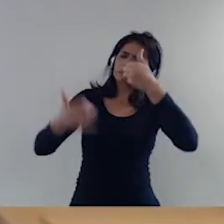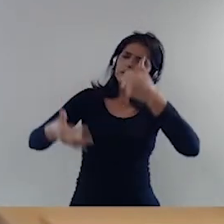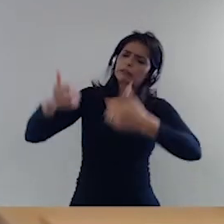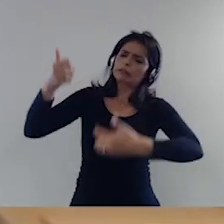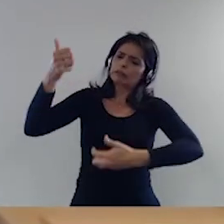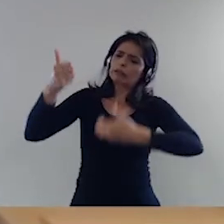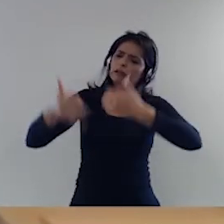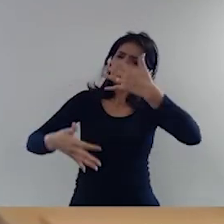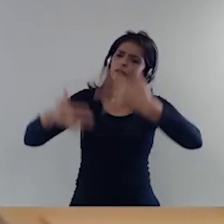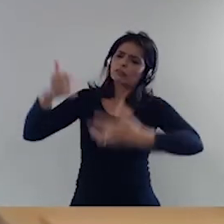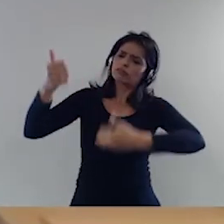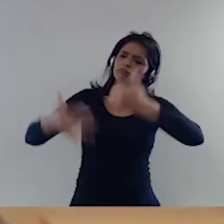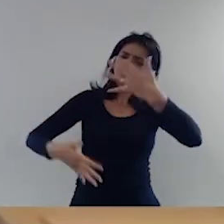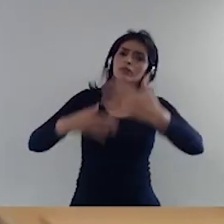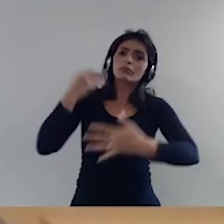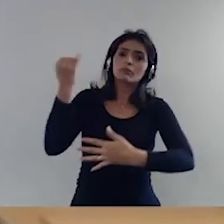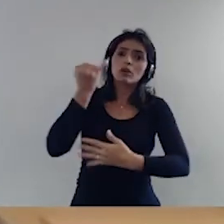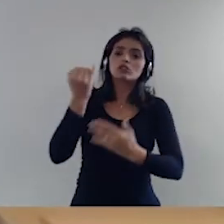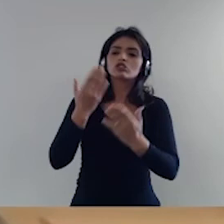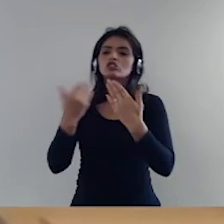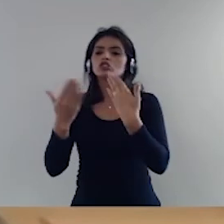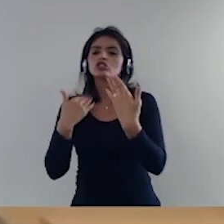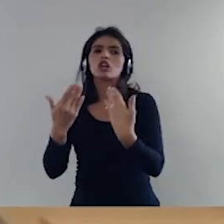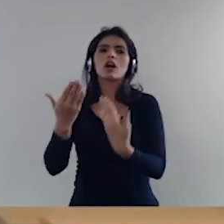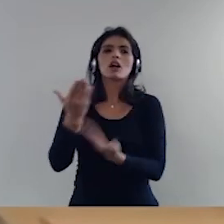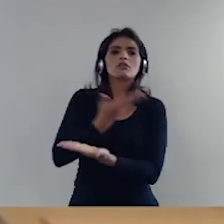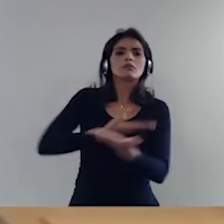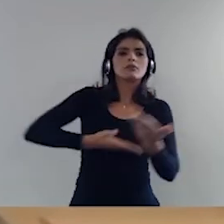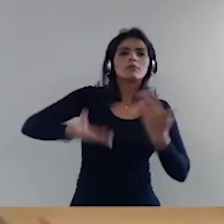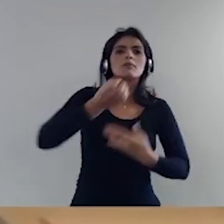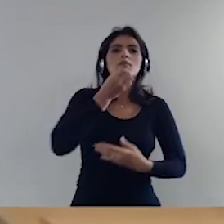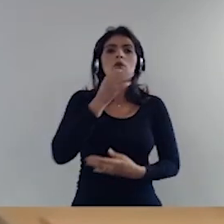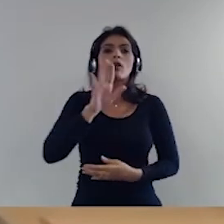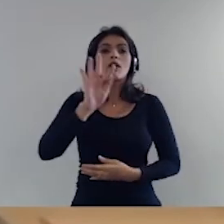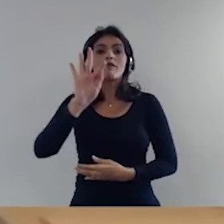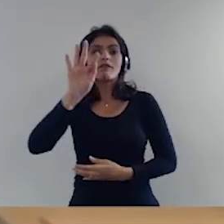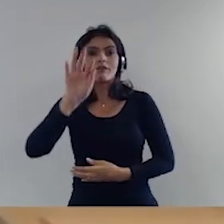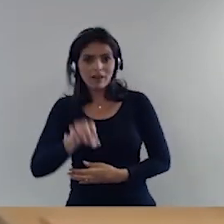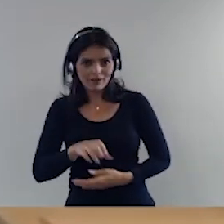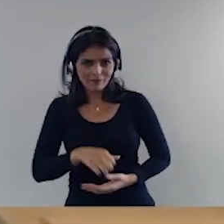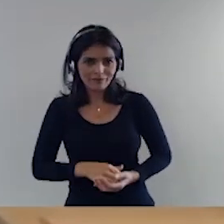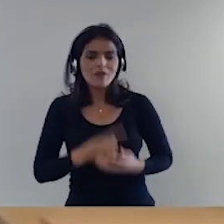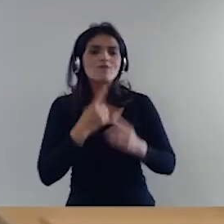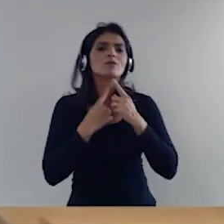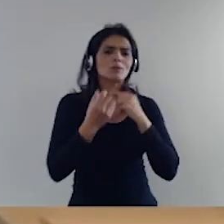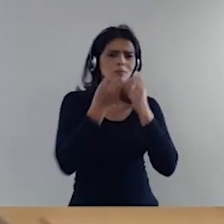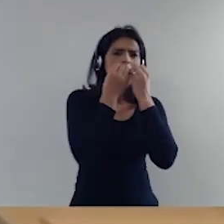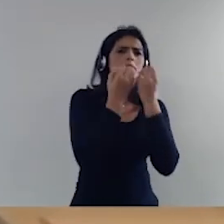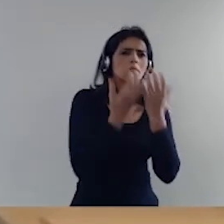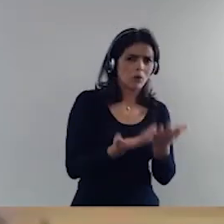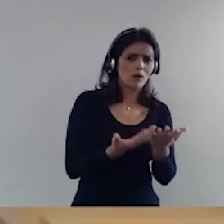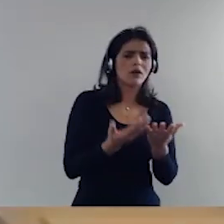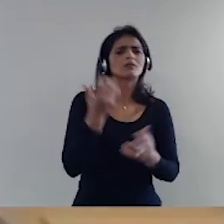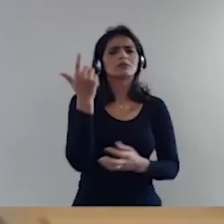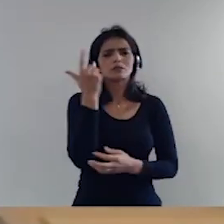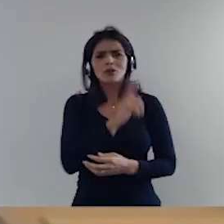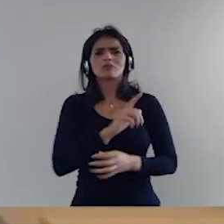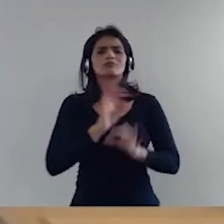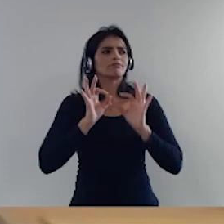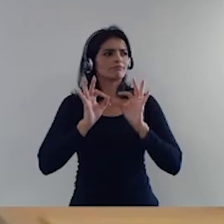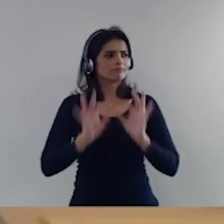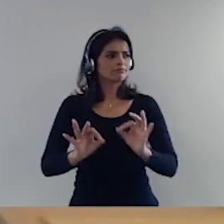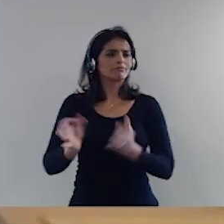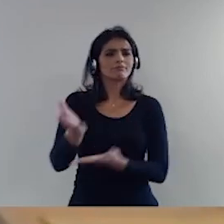importância de como, com o diálogo institucional, boa-fé e boa vontade, é possível fazer avanços, mesmo entre pessoas